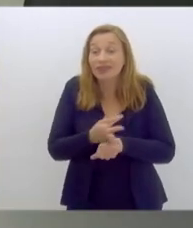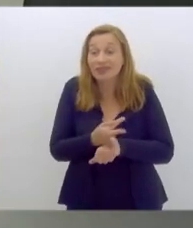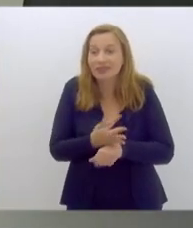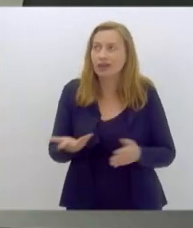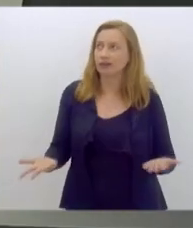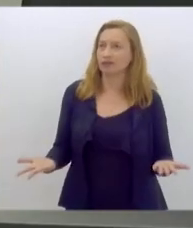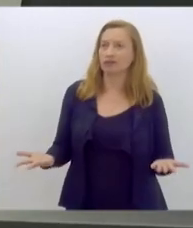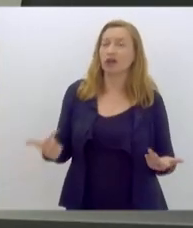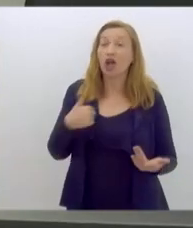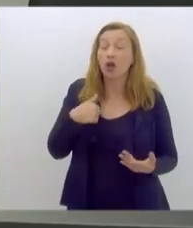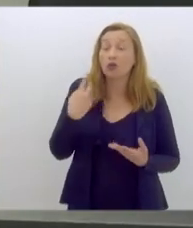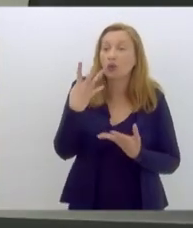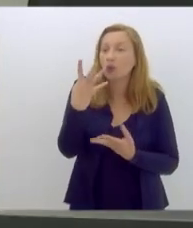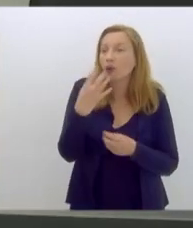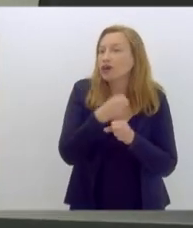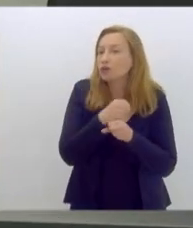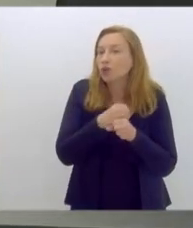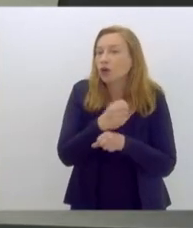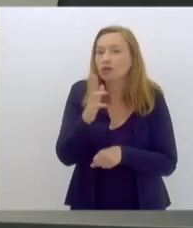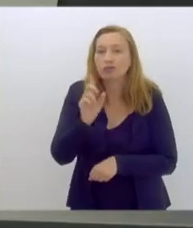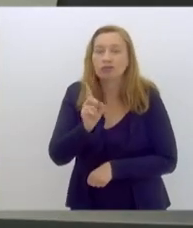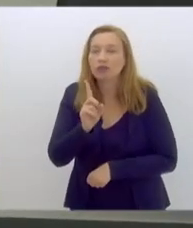o motivo